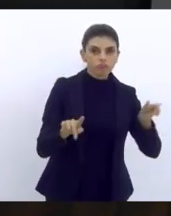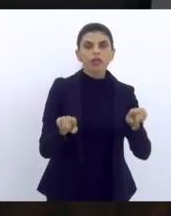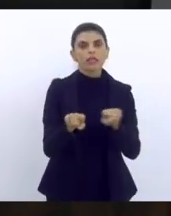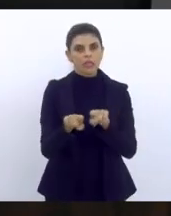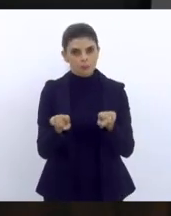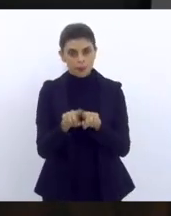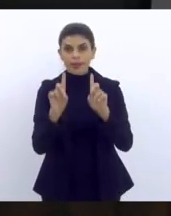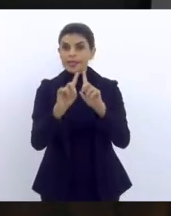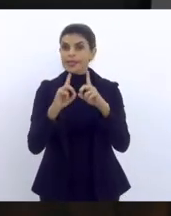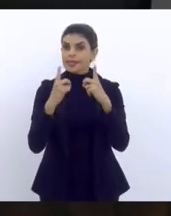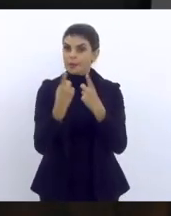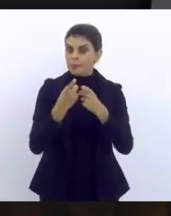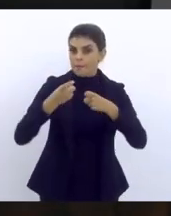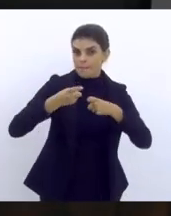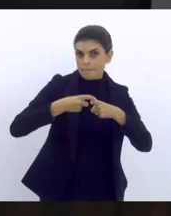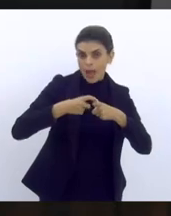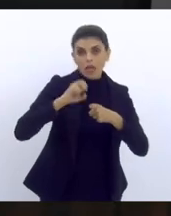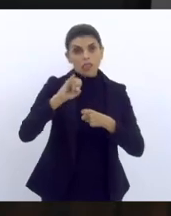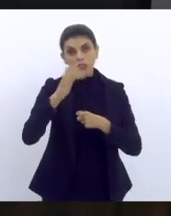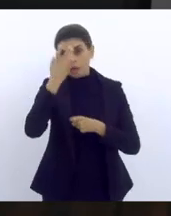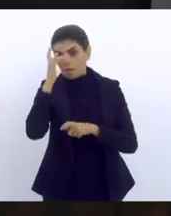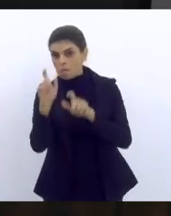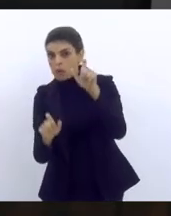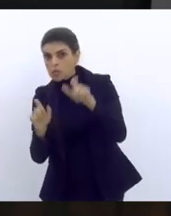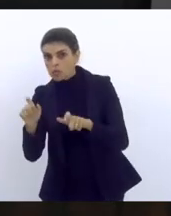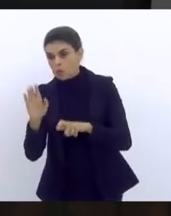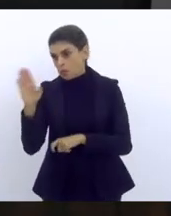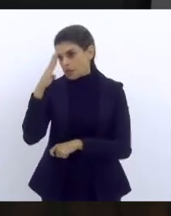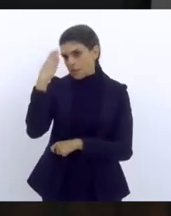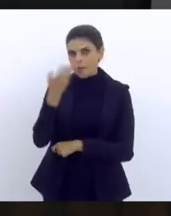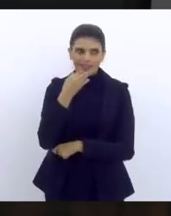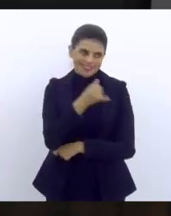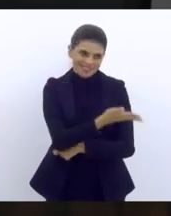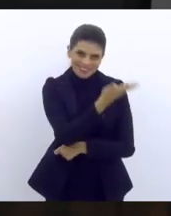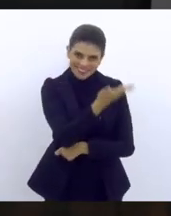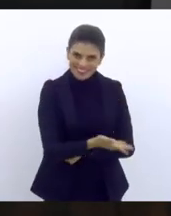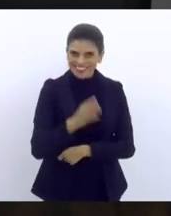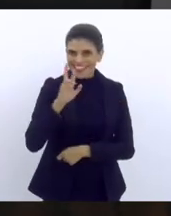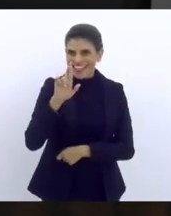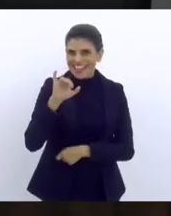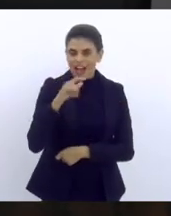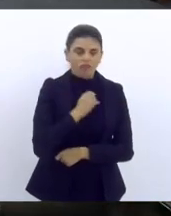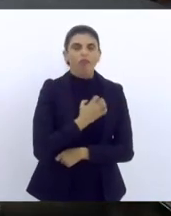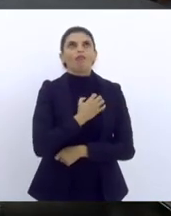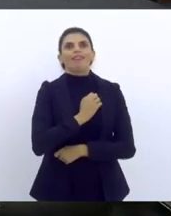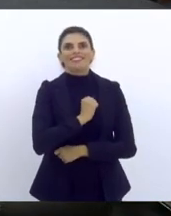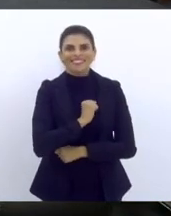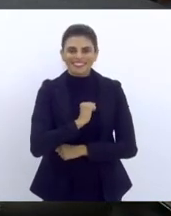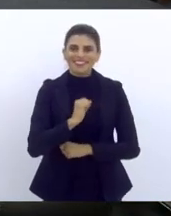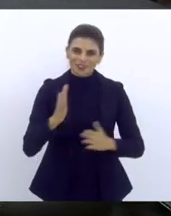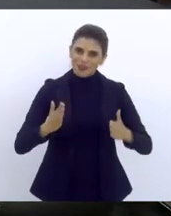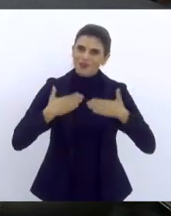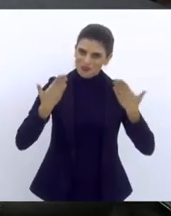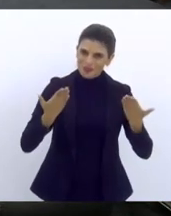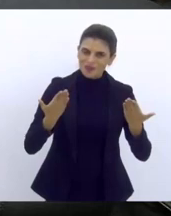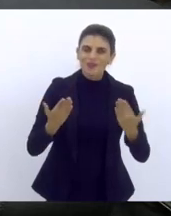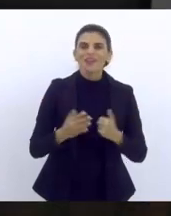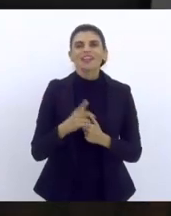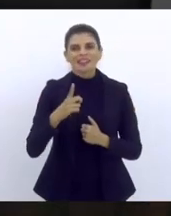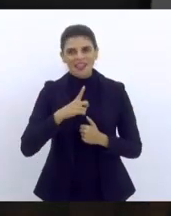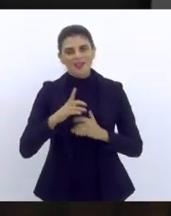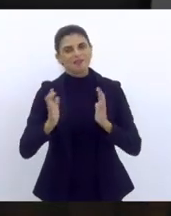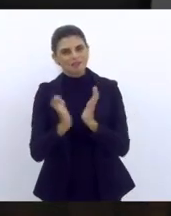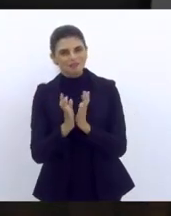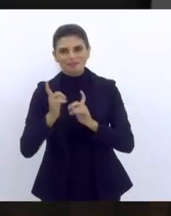o departamento médico, caso o Ricardo passe mal, aconteça alguma coisa, a gente é surpreendido, a gente